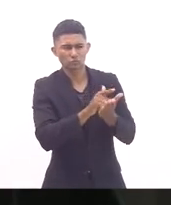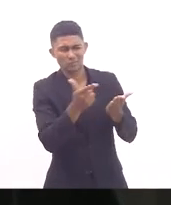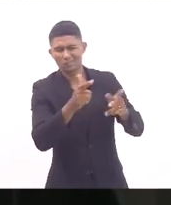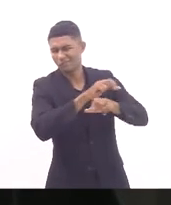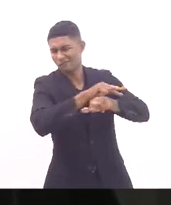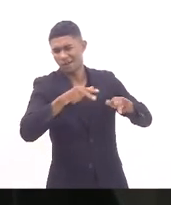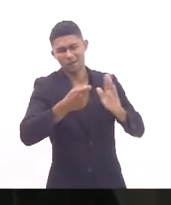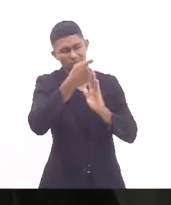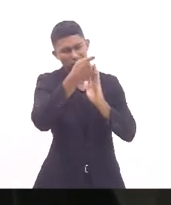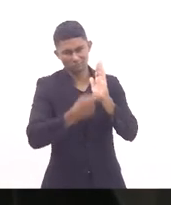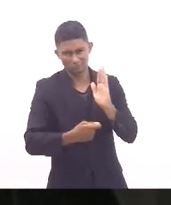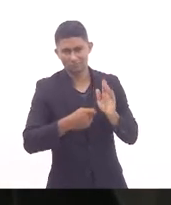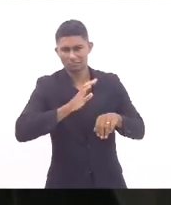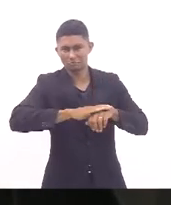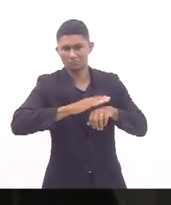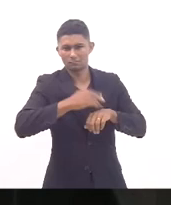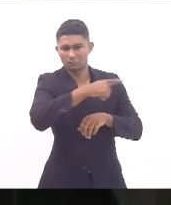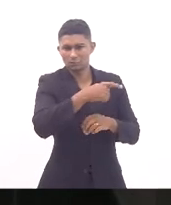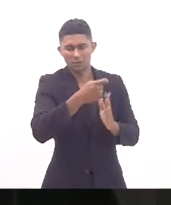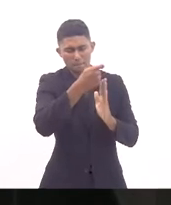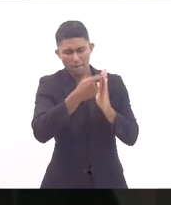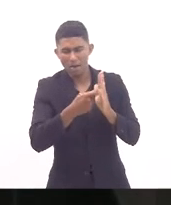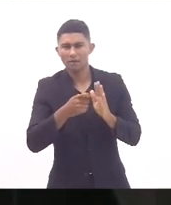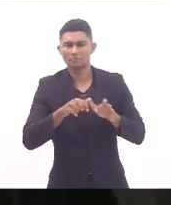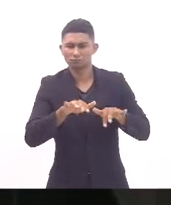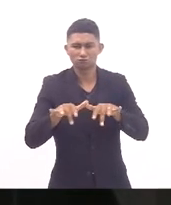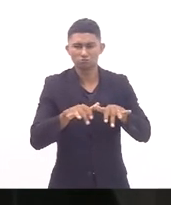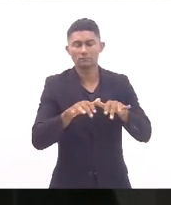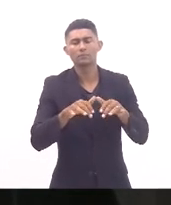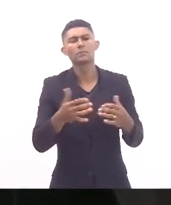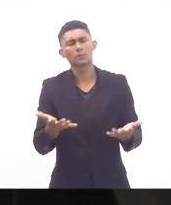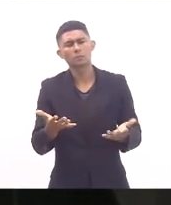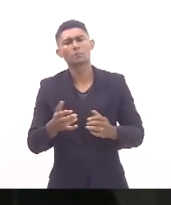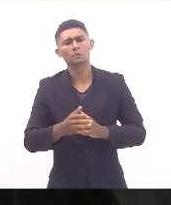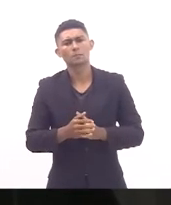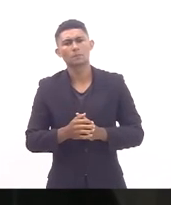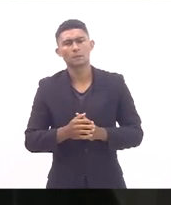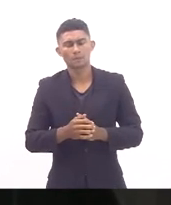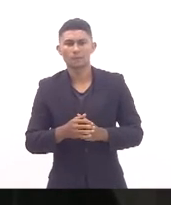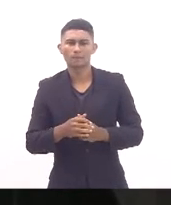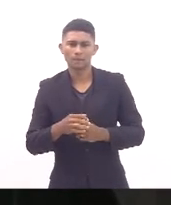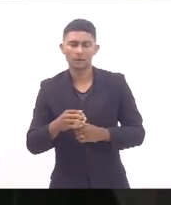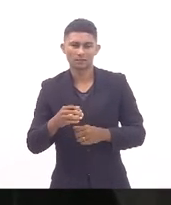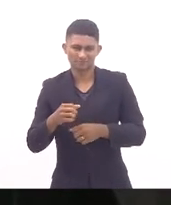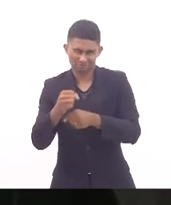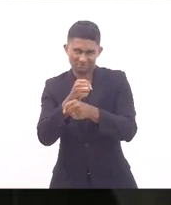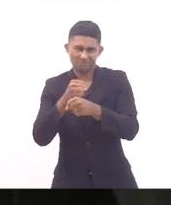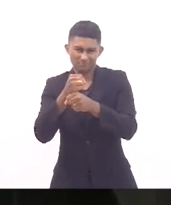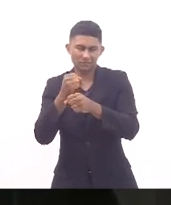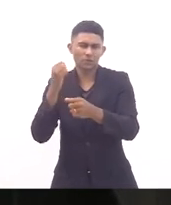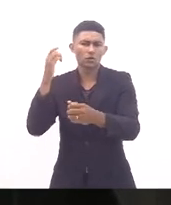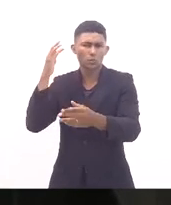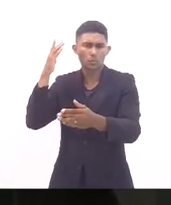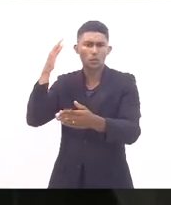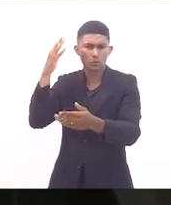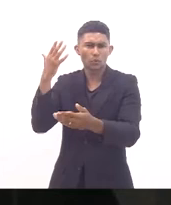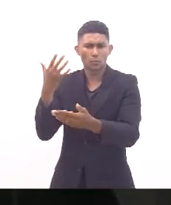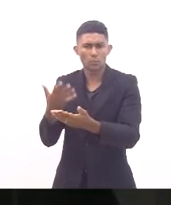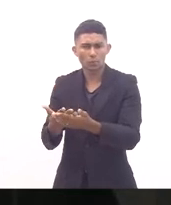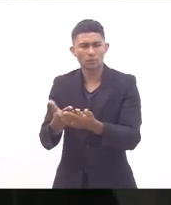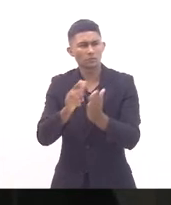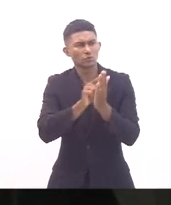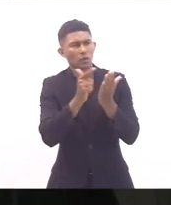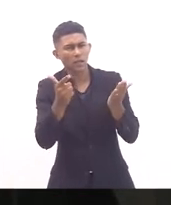e e raramente vira Deputado Luiz Paulo dos últimos anos na grande imprensa